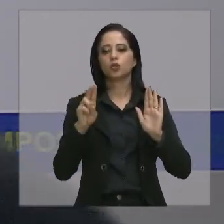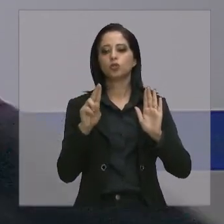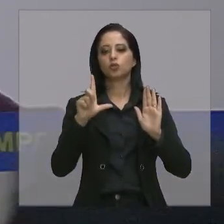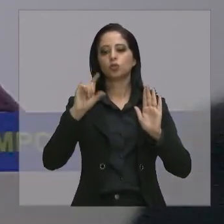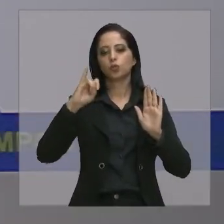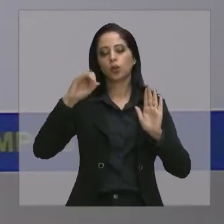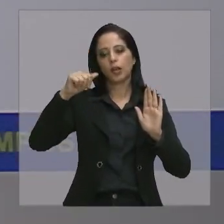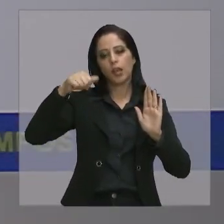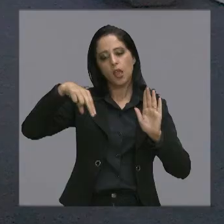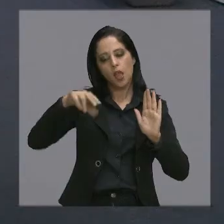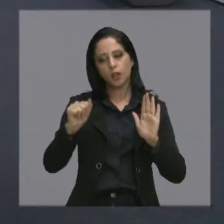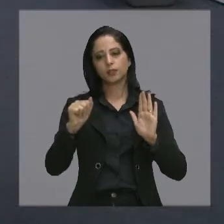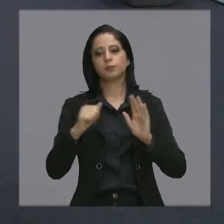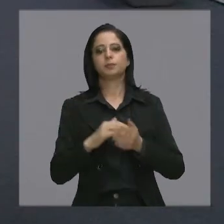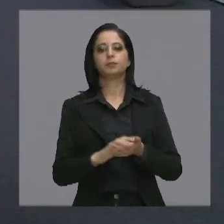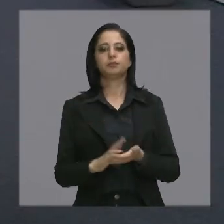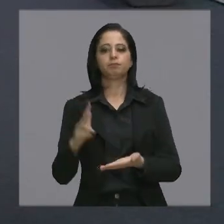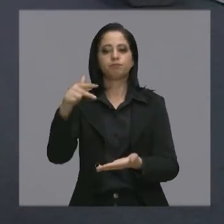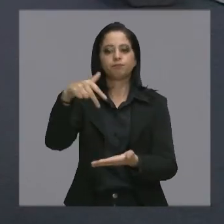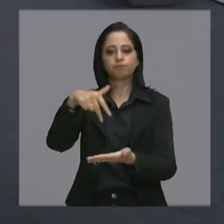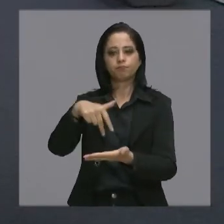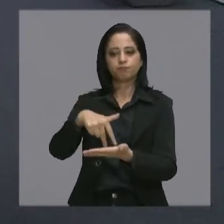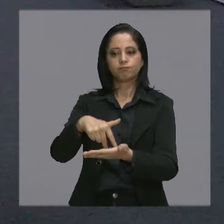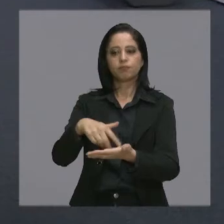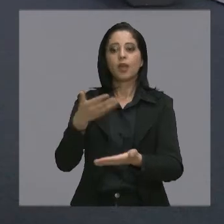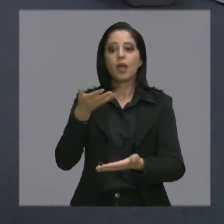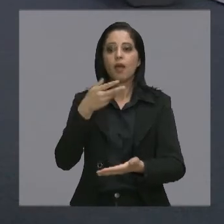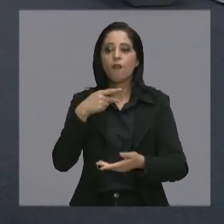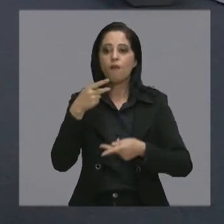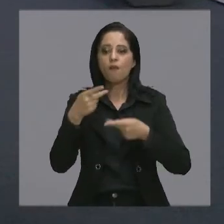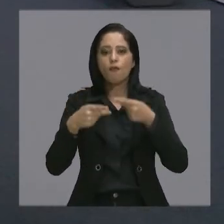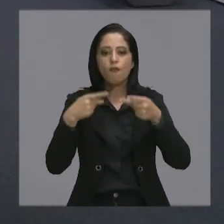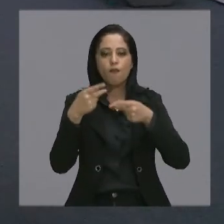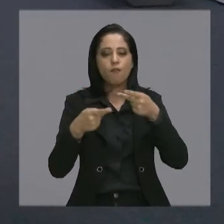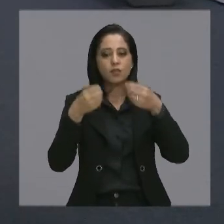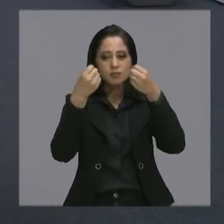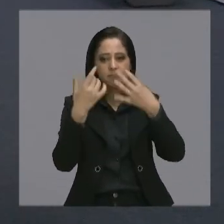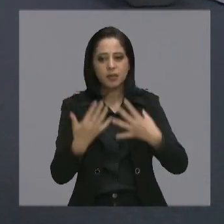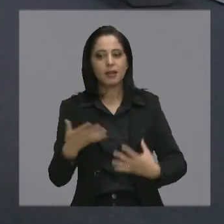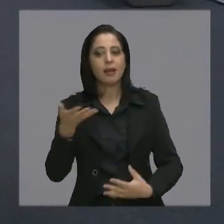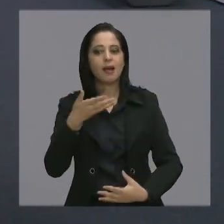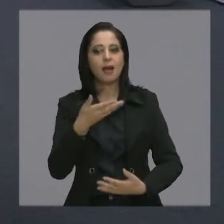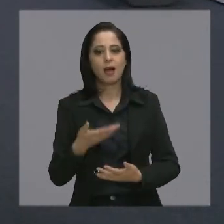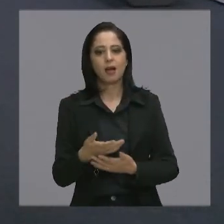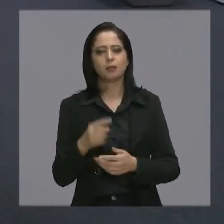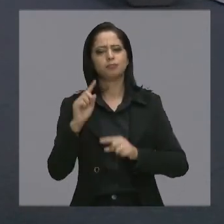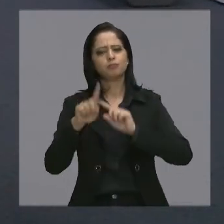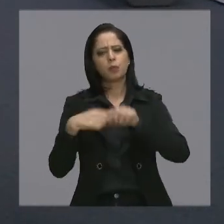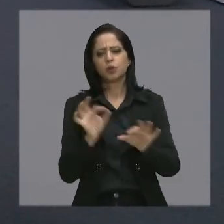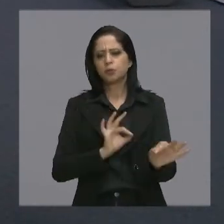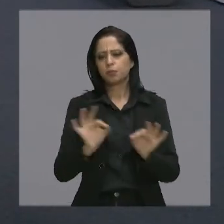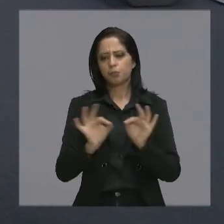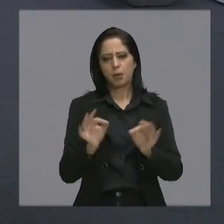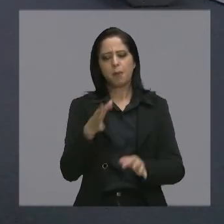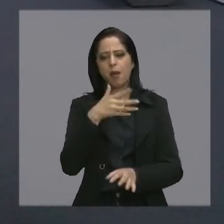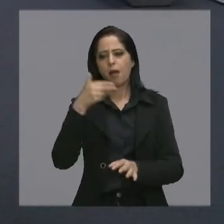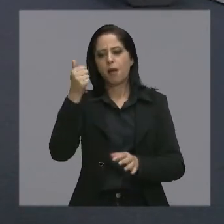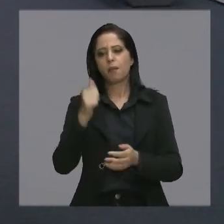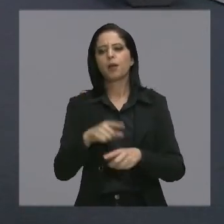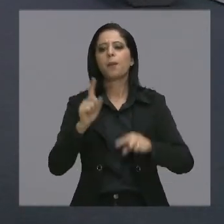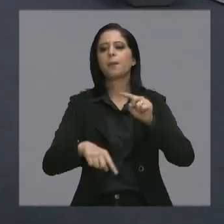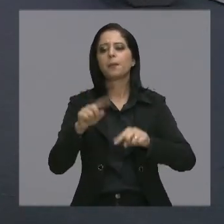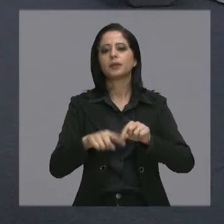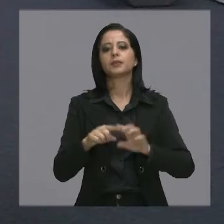no processo. Eu vou falar de maneira rápida, né, e depois eu preparo melhor um material. Na verdade, é um